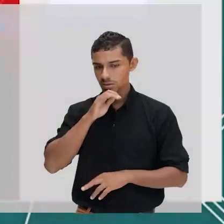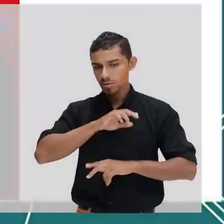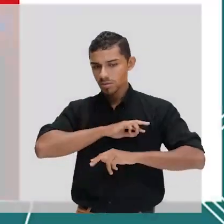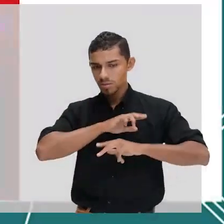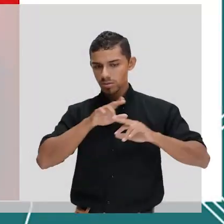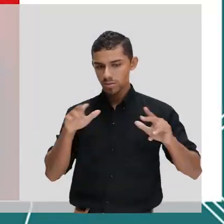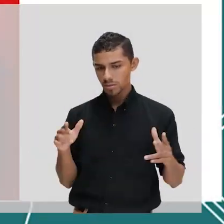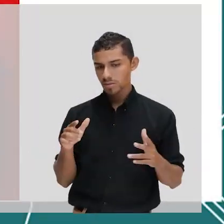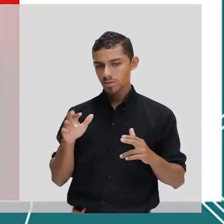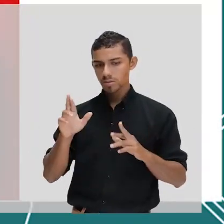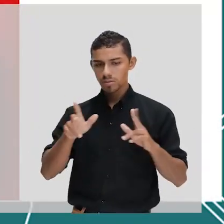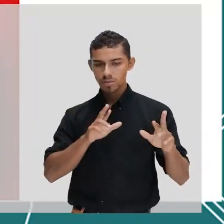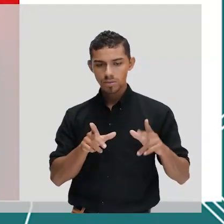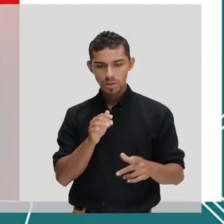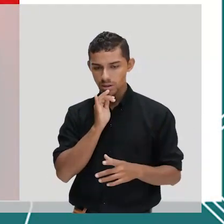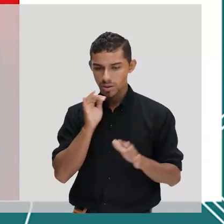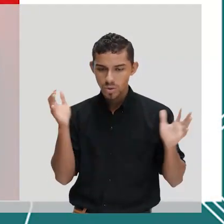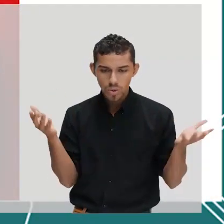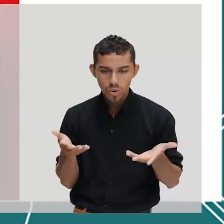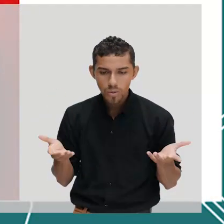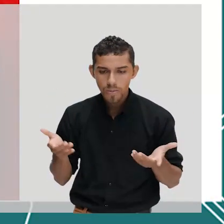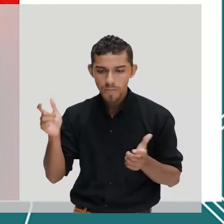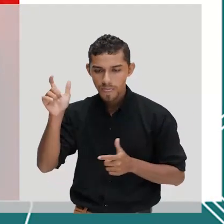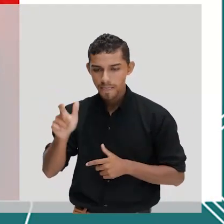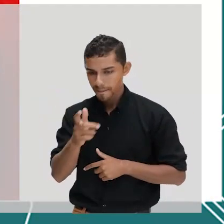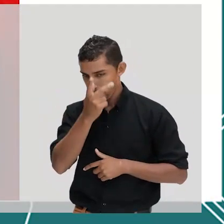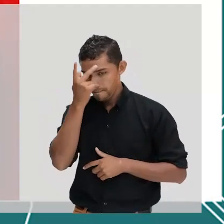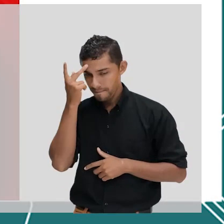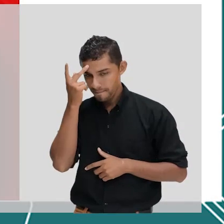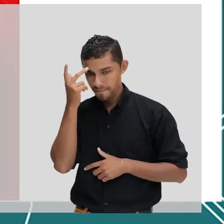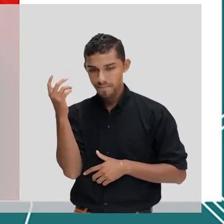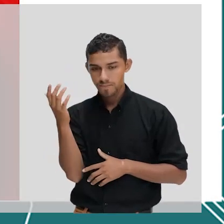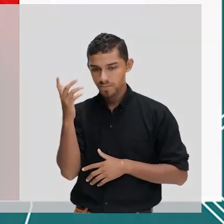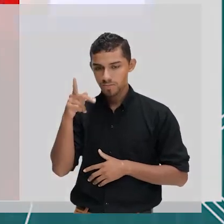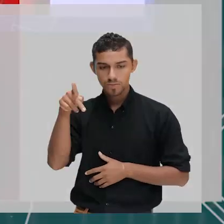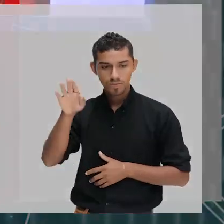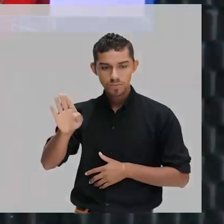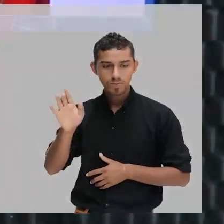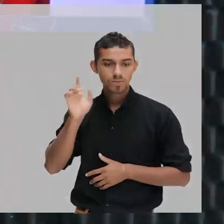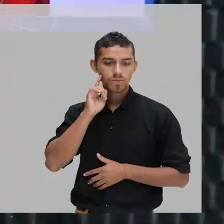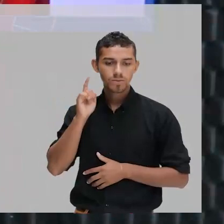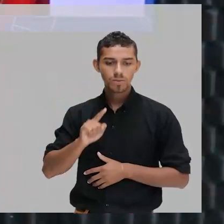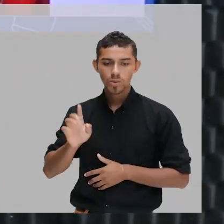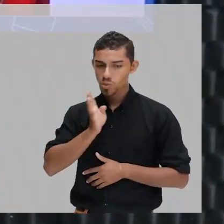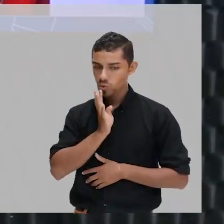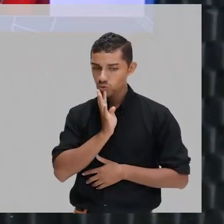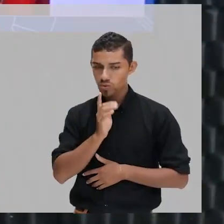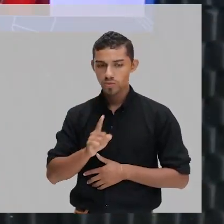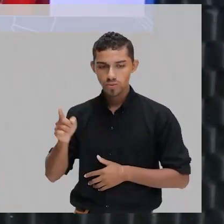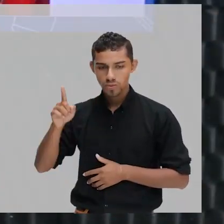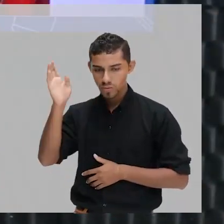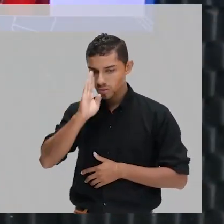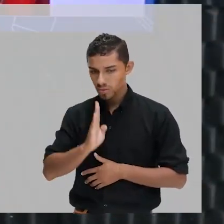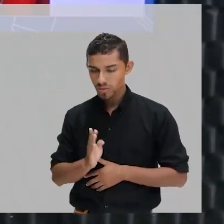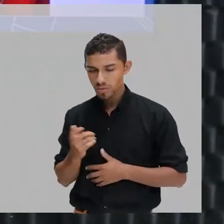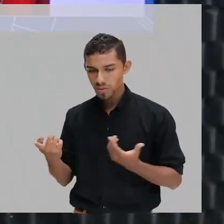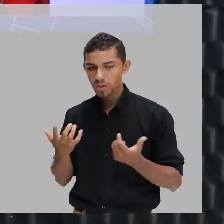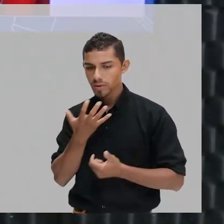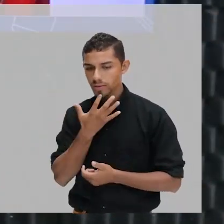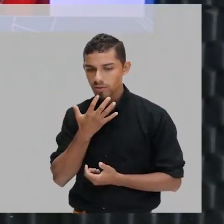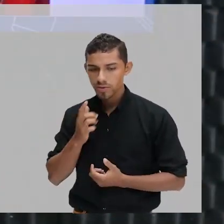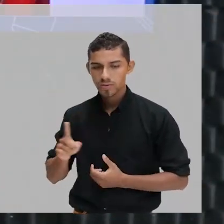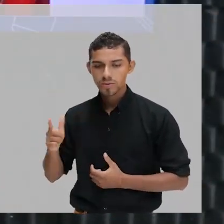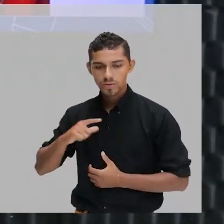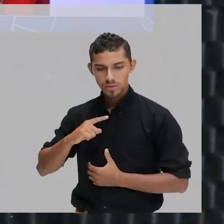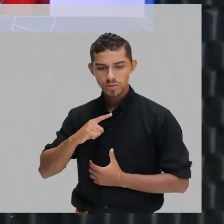vários estilos diferentes. E hoje, para cada personalidade que você tem, pública no Brasil, ou figuras conhecidas, tanto no Brasil quanto no mundo, você